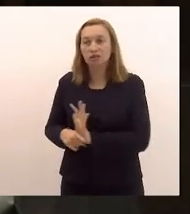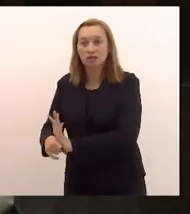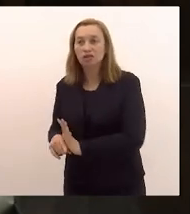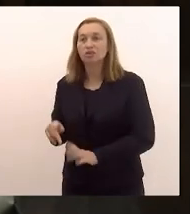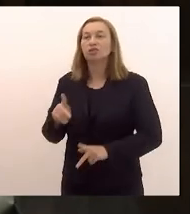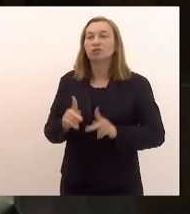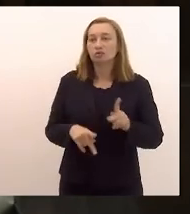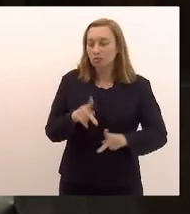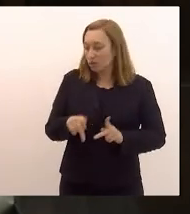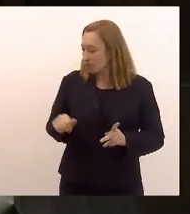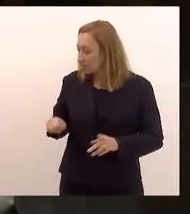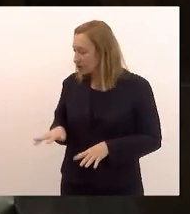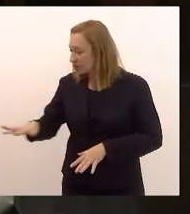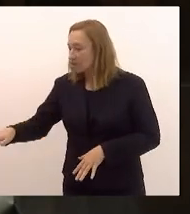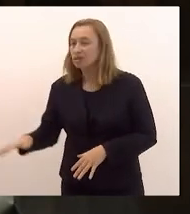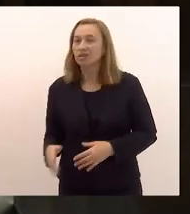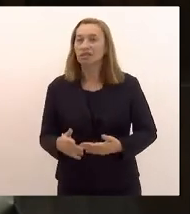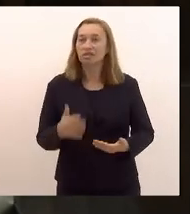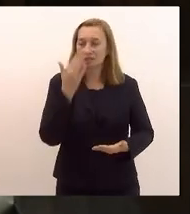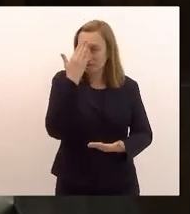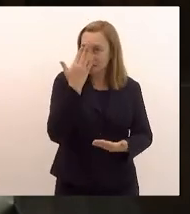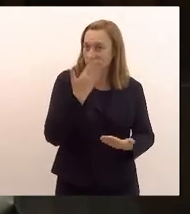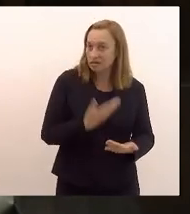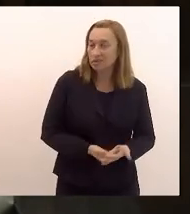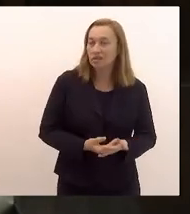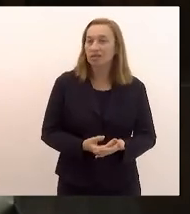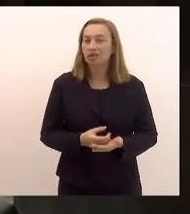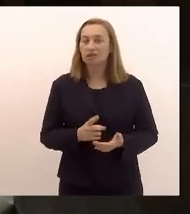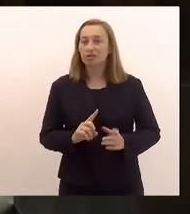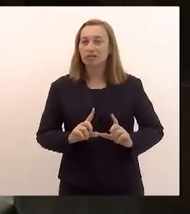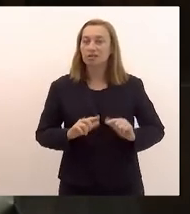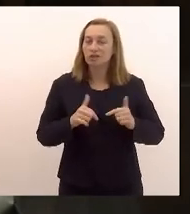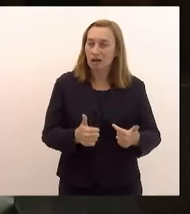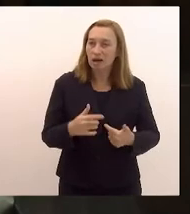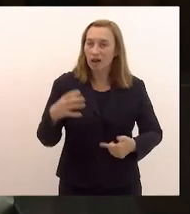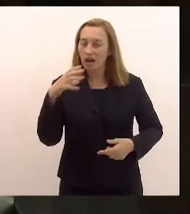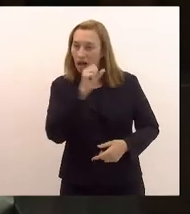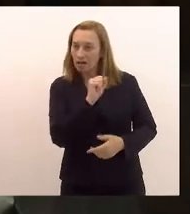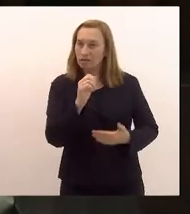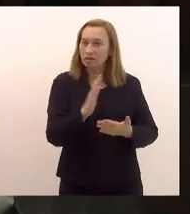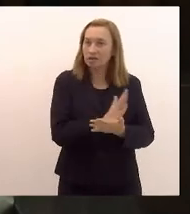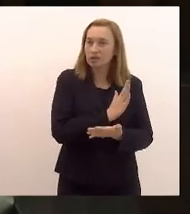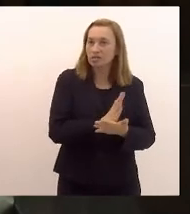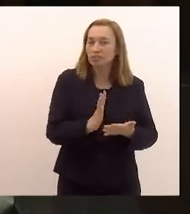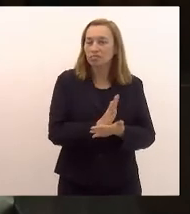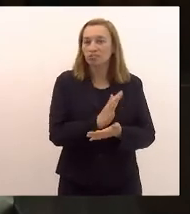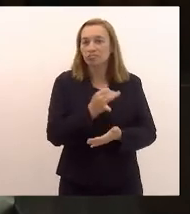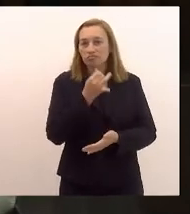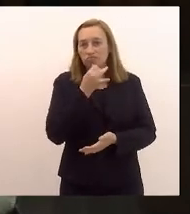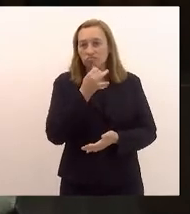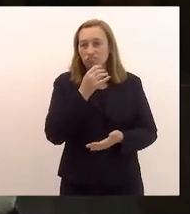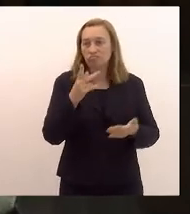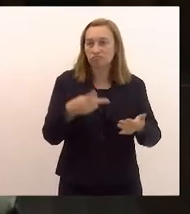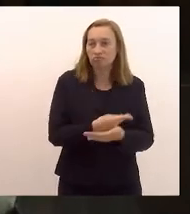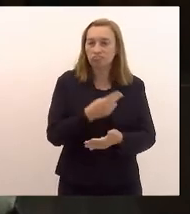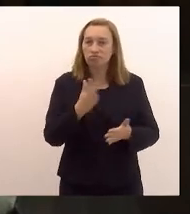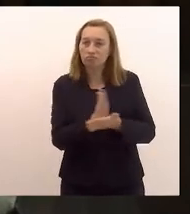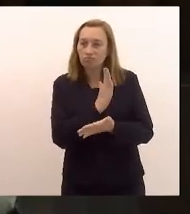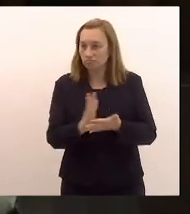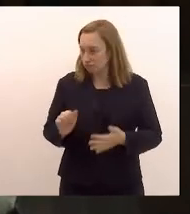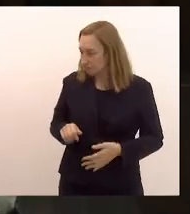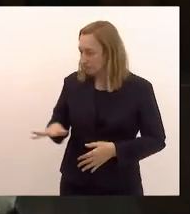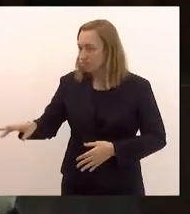nas favelas essa confiança do atendimento imediato após alguma tragédia que ocorreu em uma das Comunidades